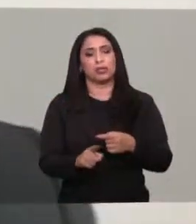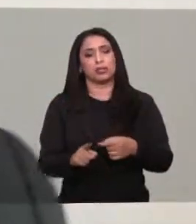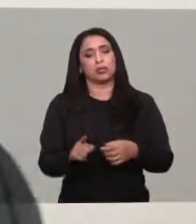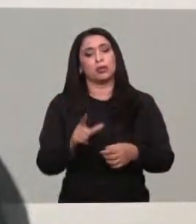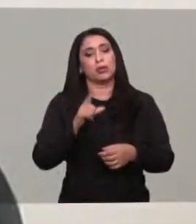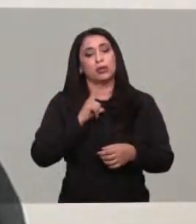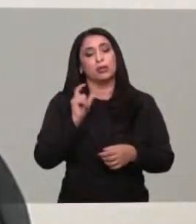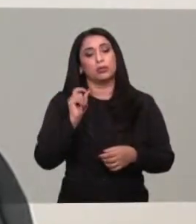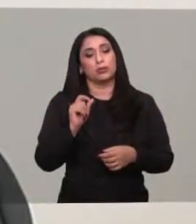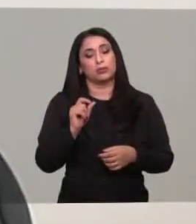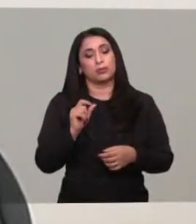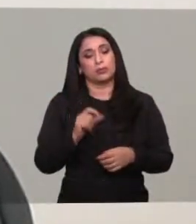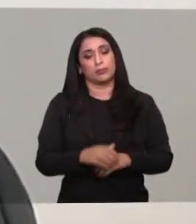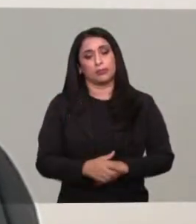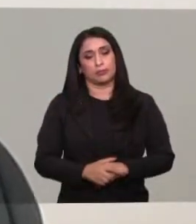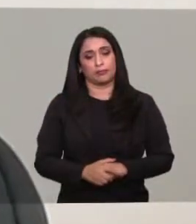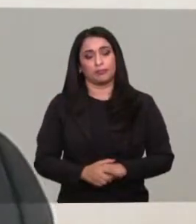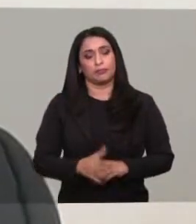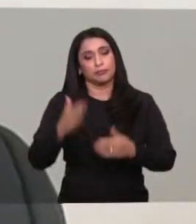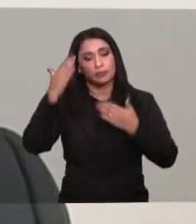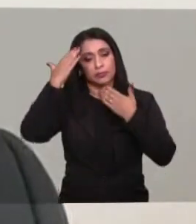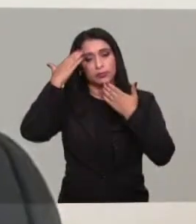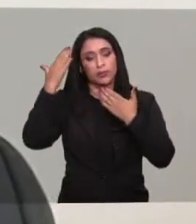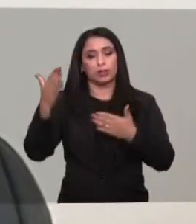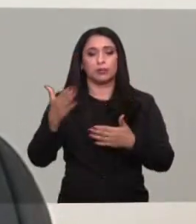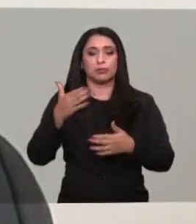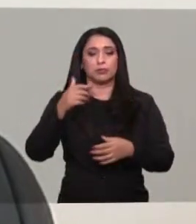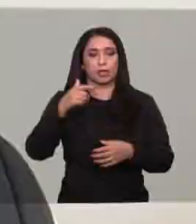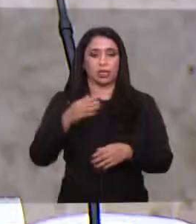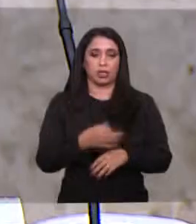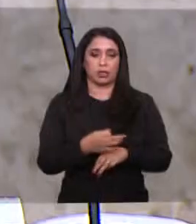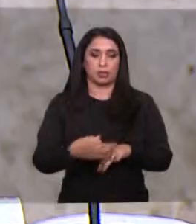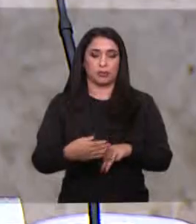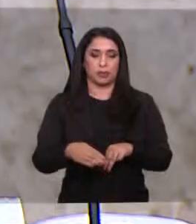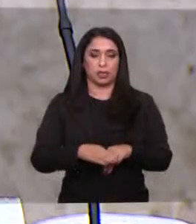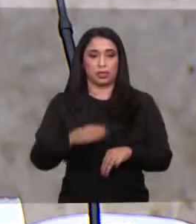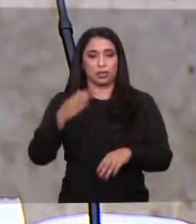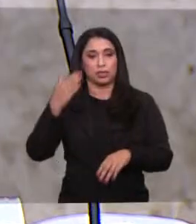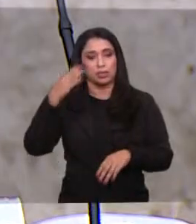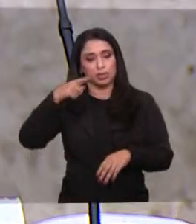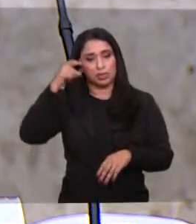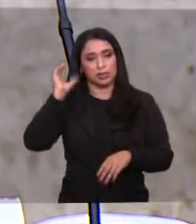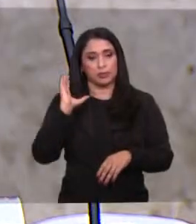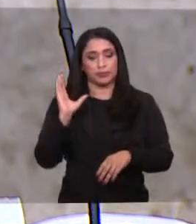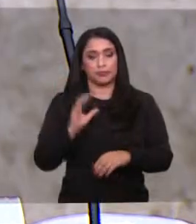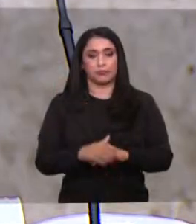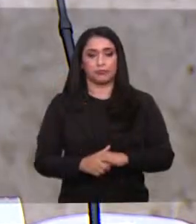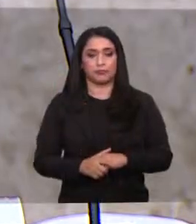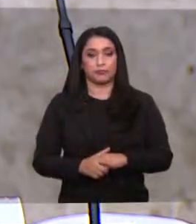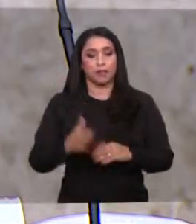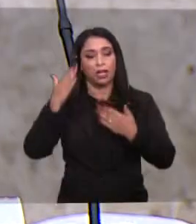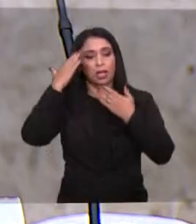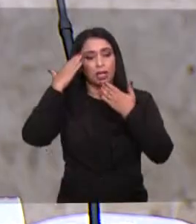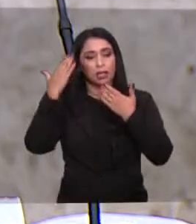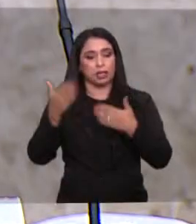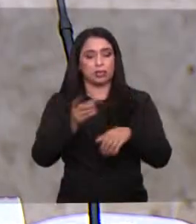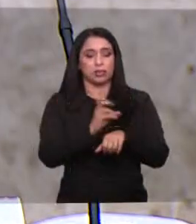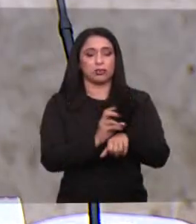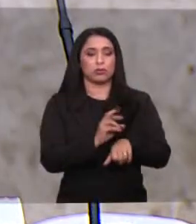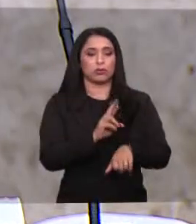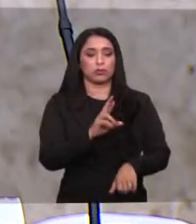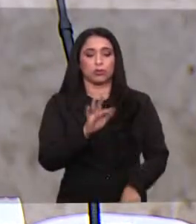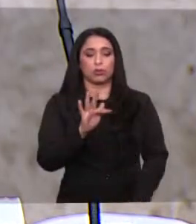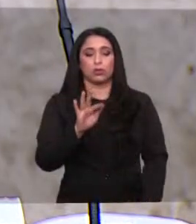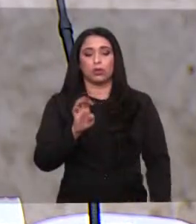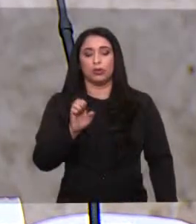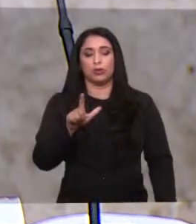questionam a sua legitimidade. Muito obrigado, Excelência. Agradeço ao doutor Felipe Martins Pinto